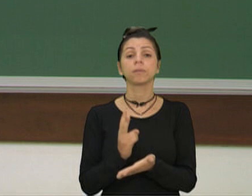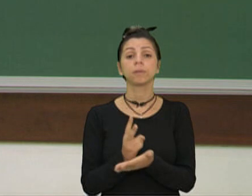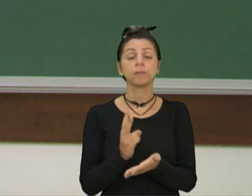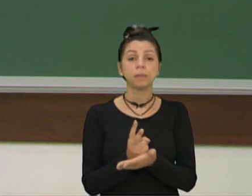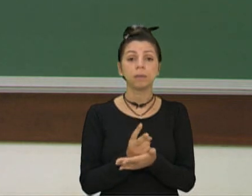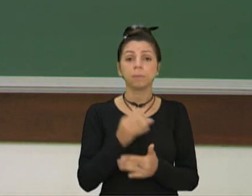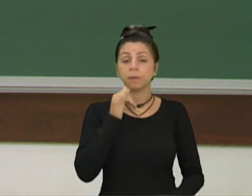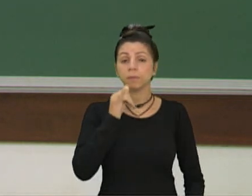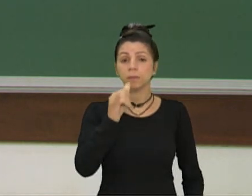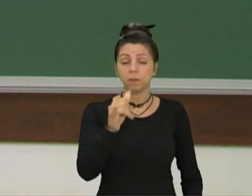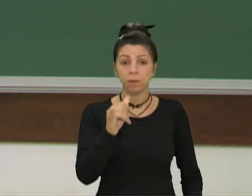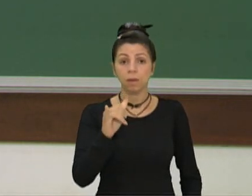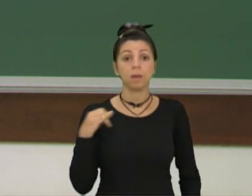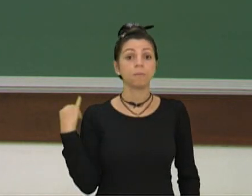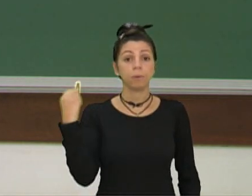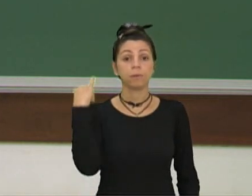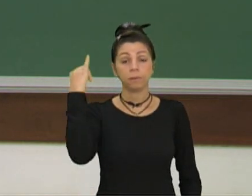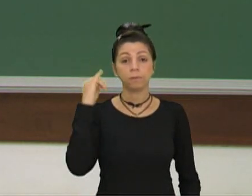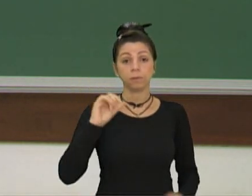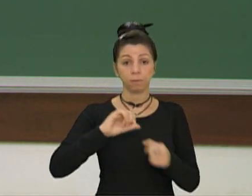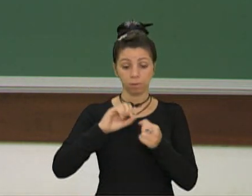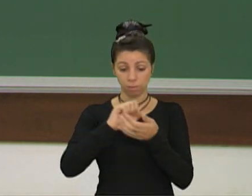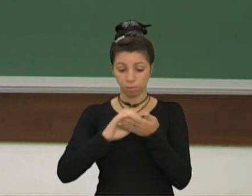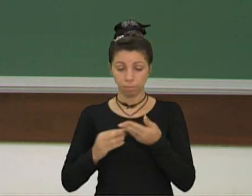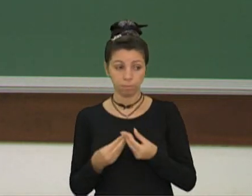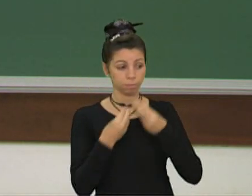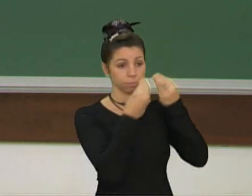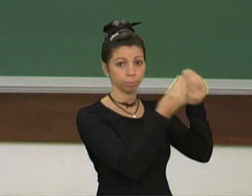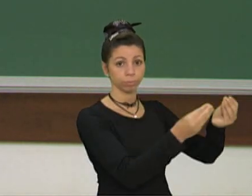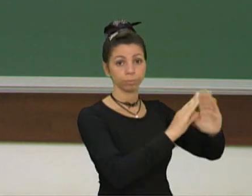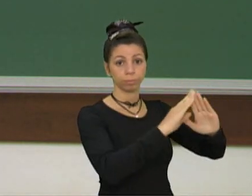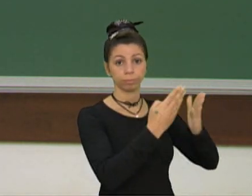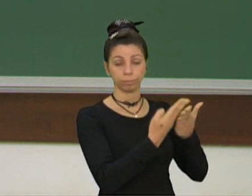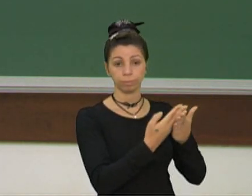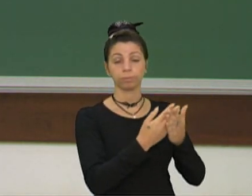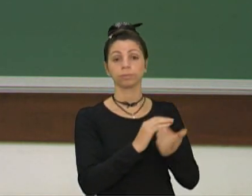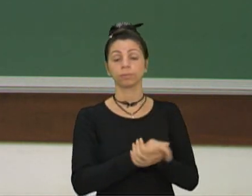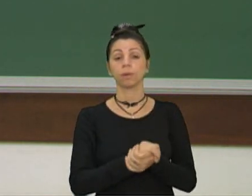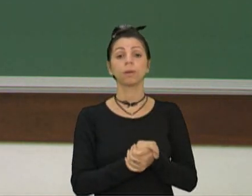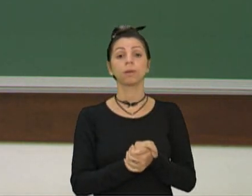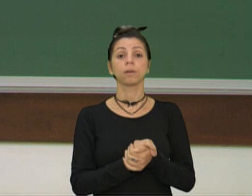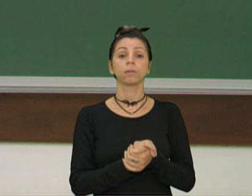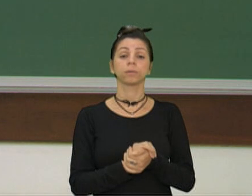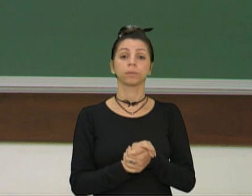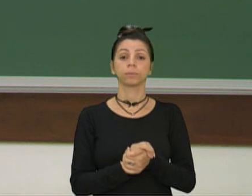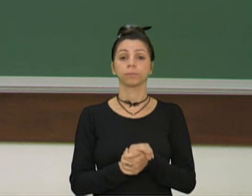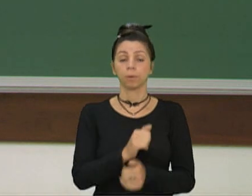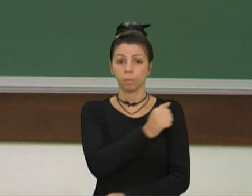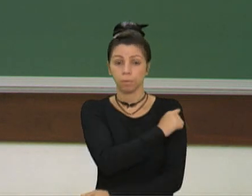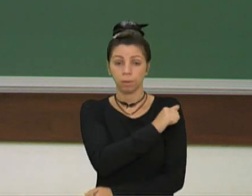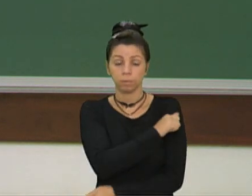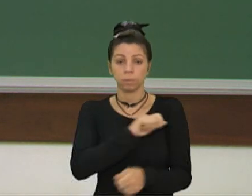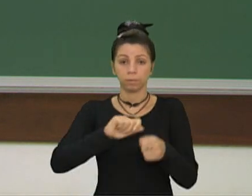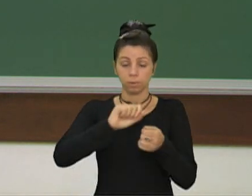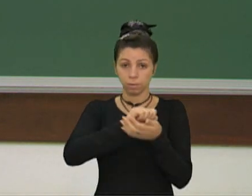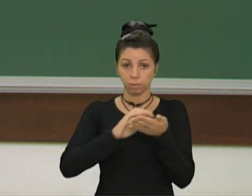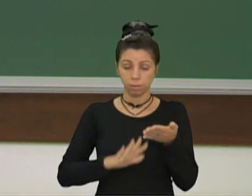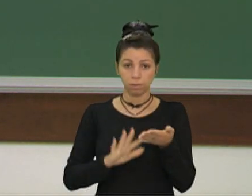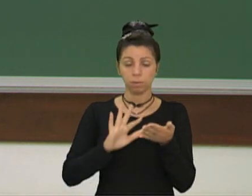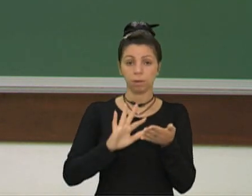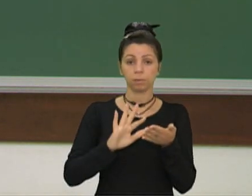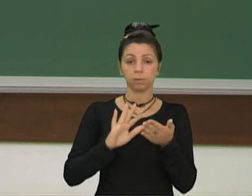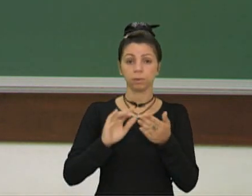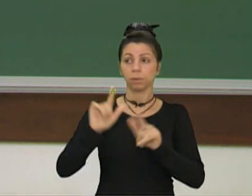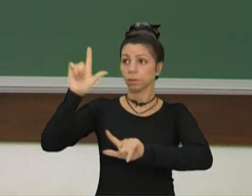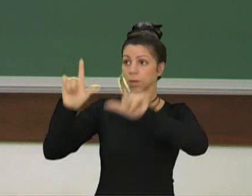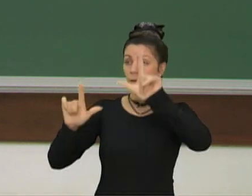vocês entregarem as atividades na escola. Aquele aluno que está realizando atividades em casa, assistindo pela TV, né?